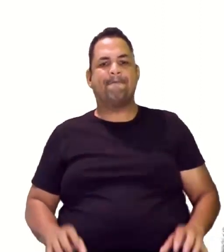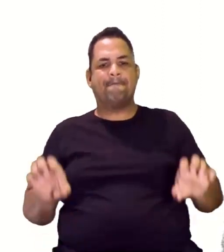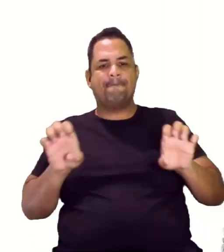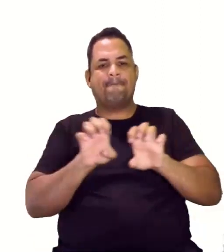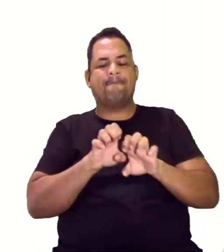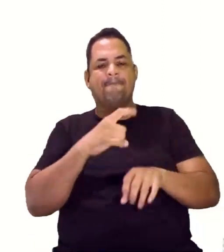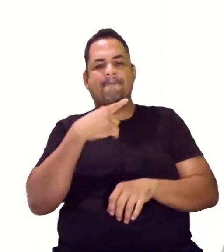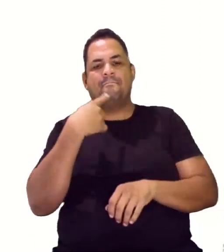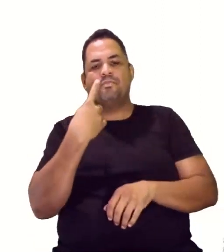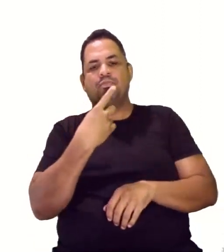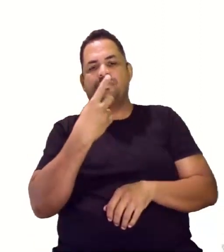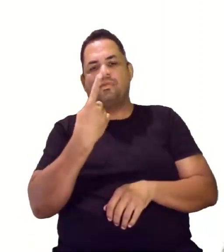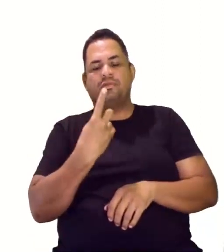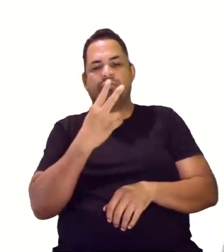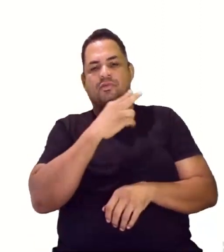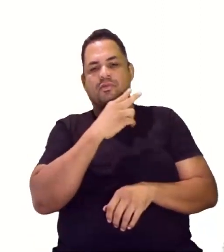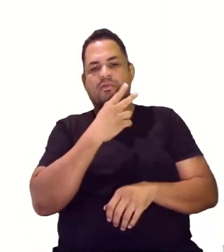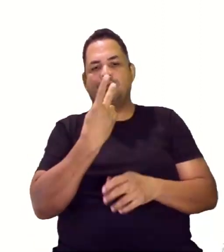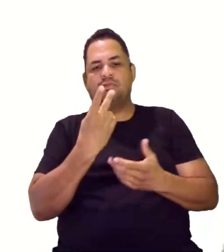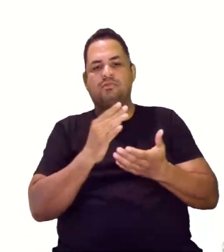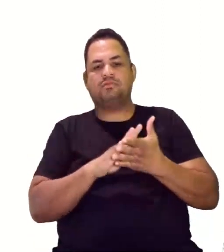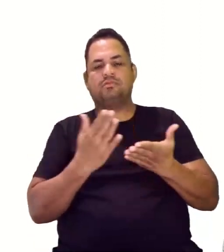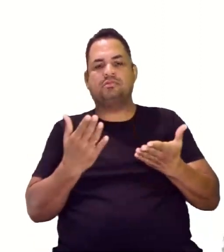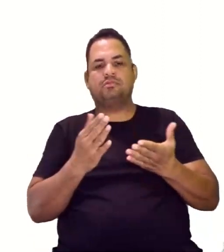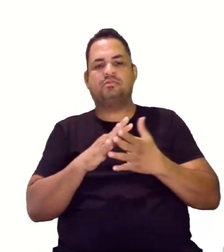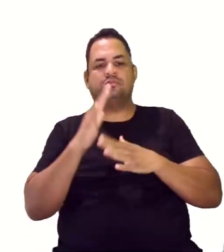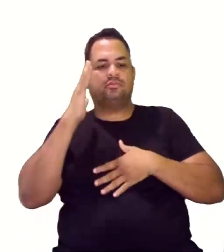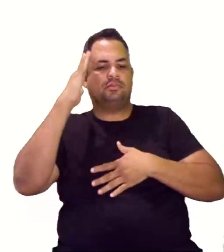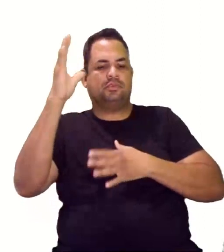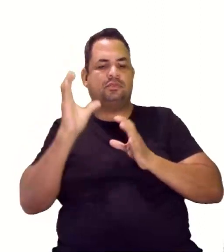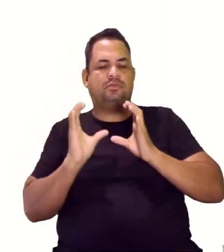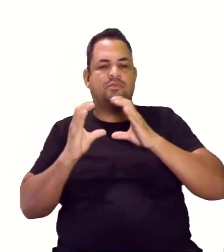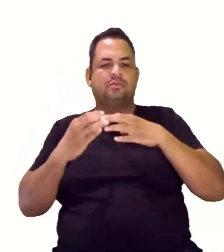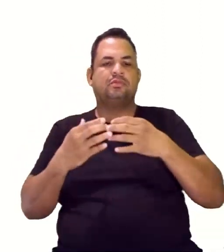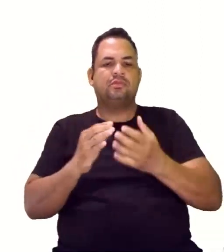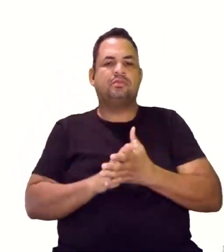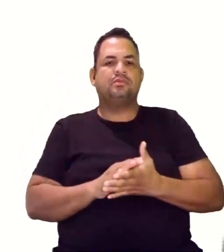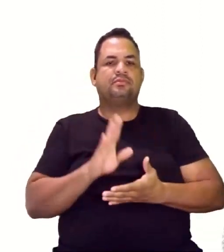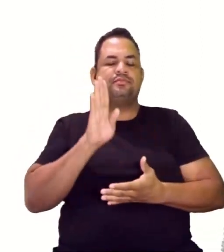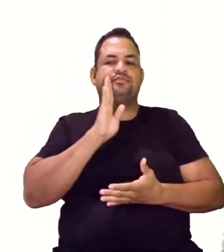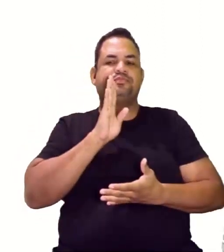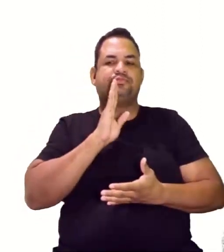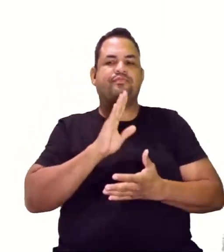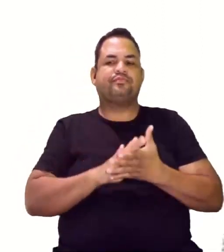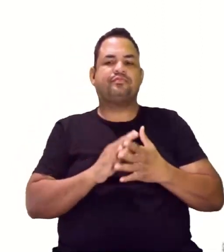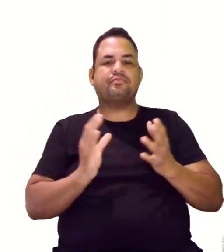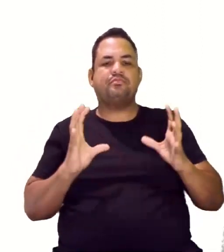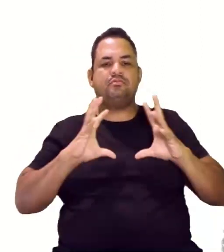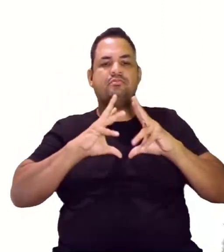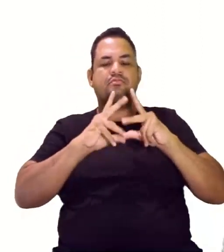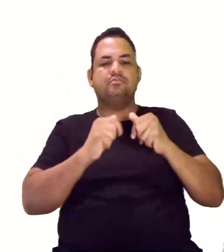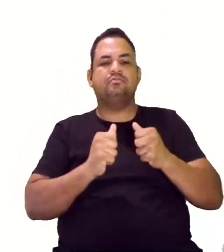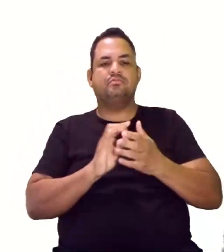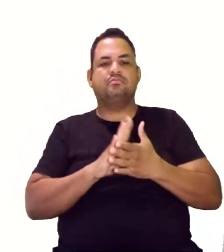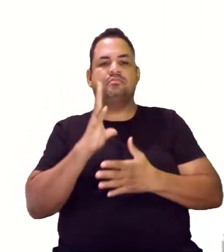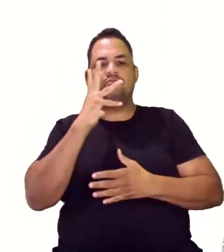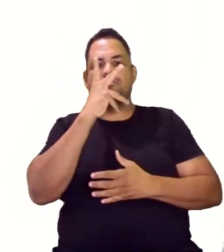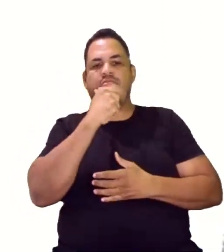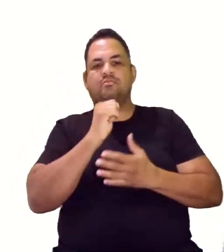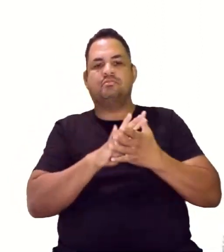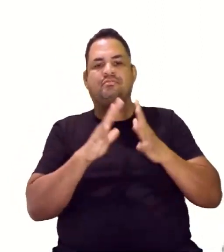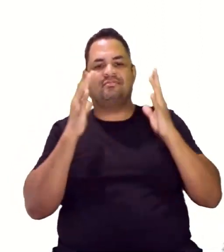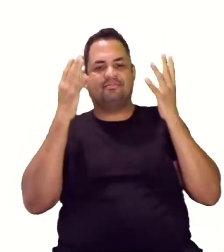segundo grau, falou também do diagrama de Venn, a teoria dos conjuntos, muito legal, muito completo, muito